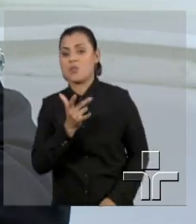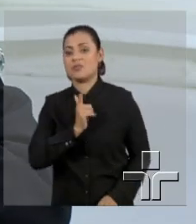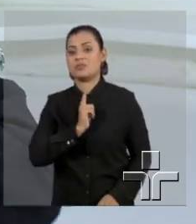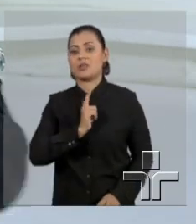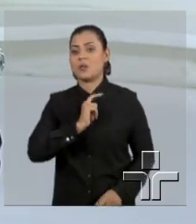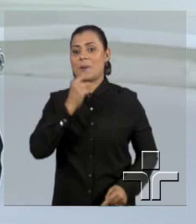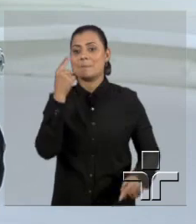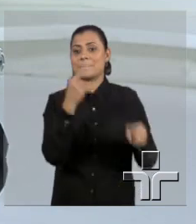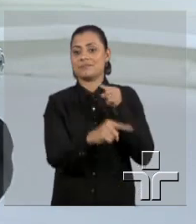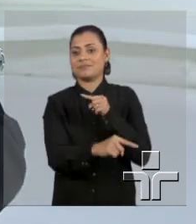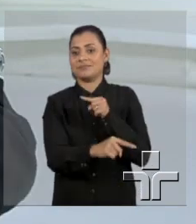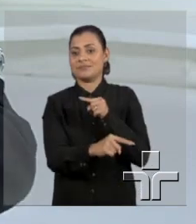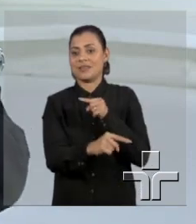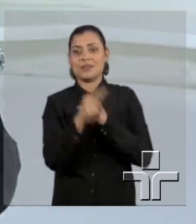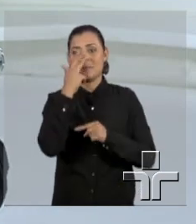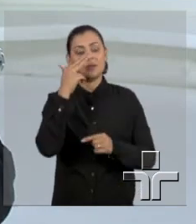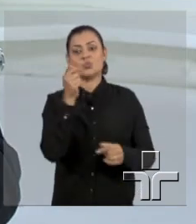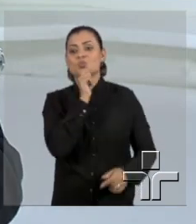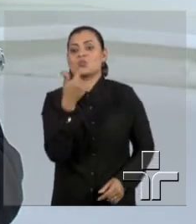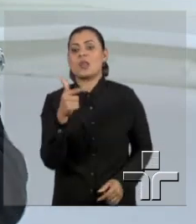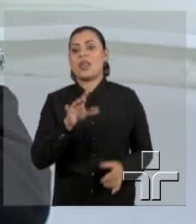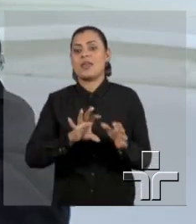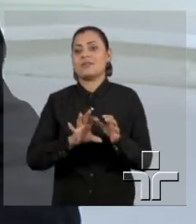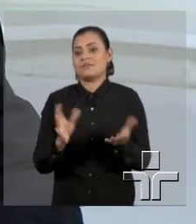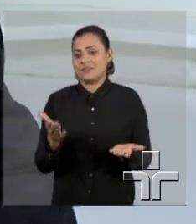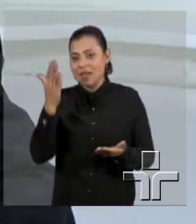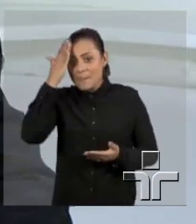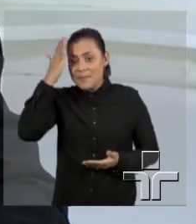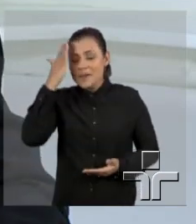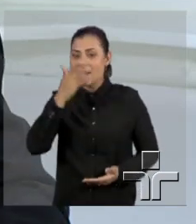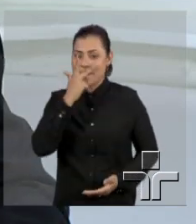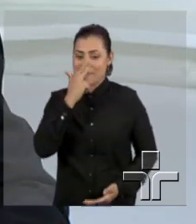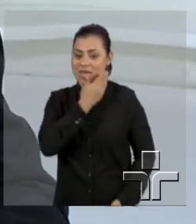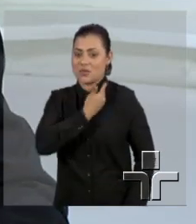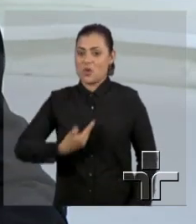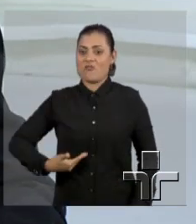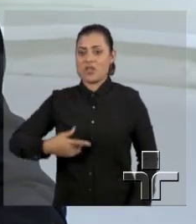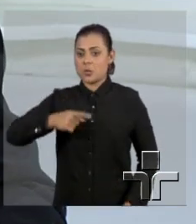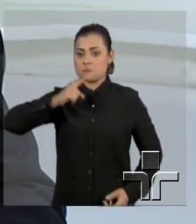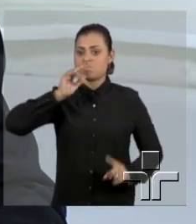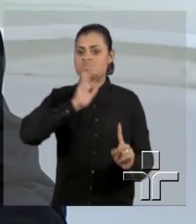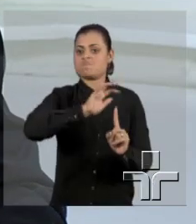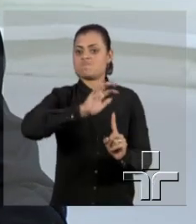estatal de interditá-la, de estabelecer censura. Não há meio termo.